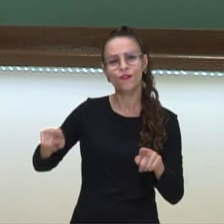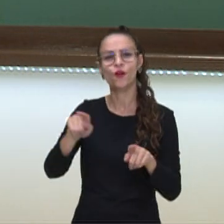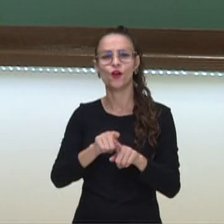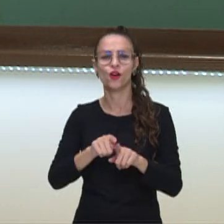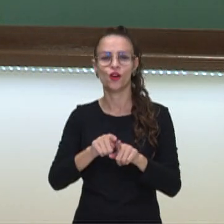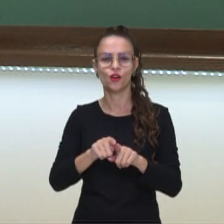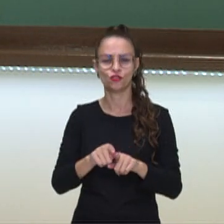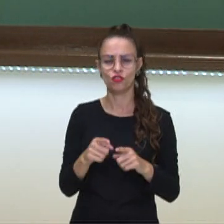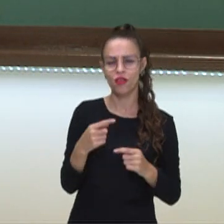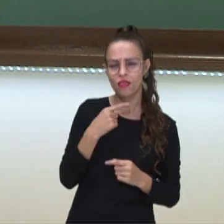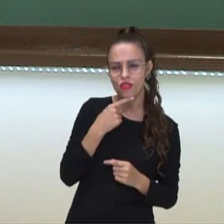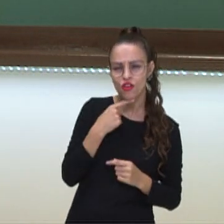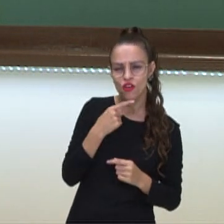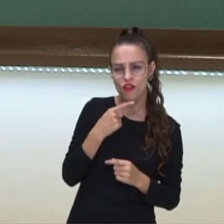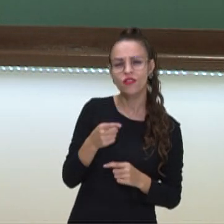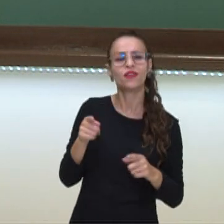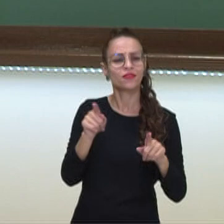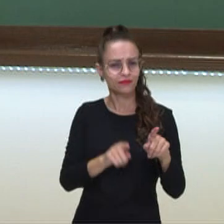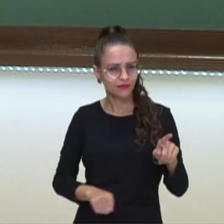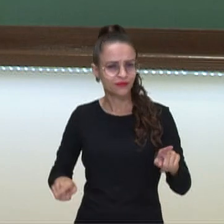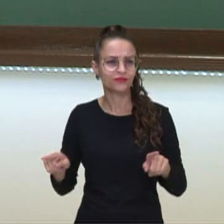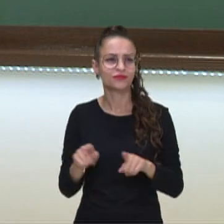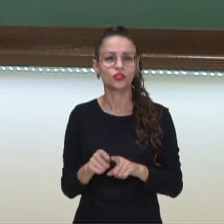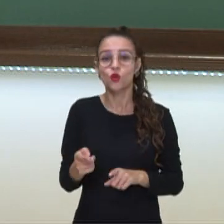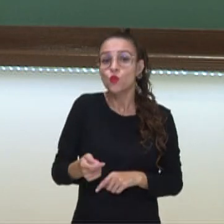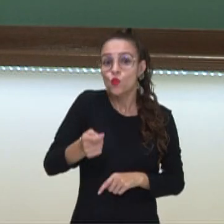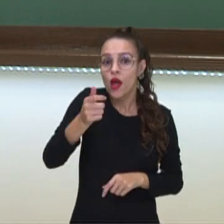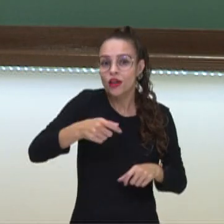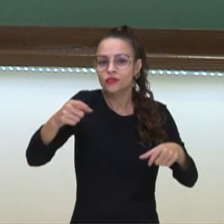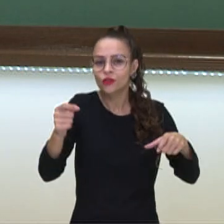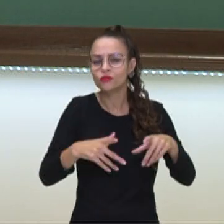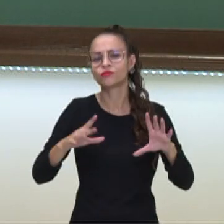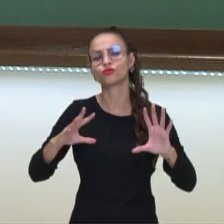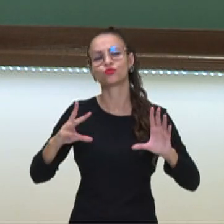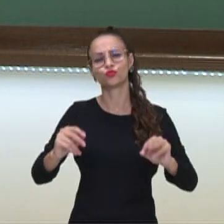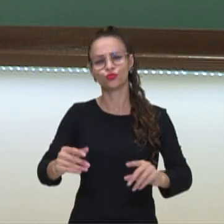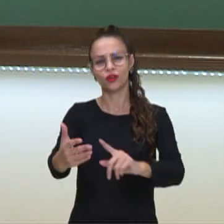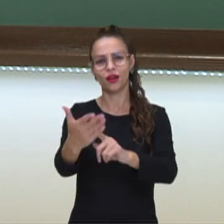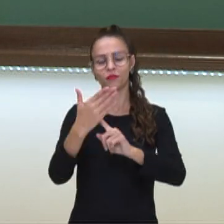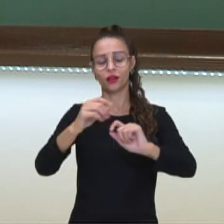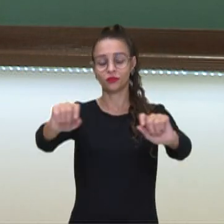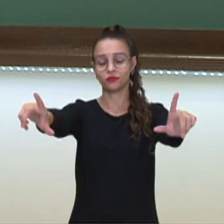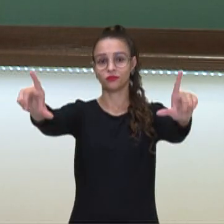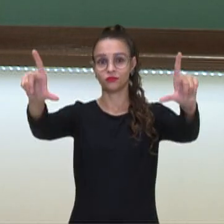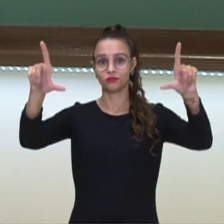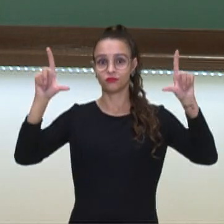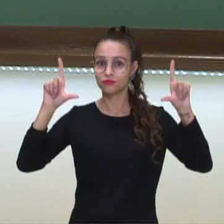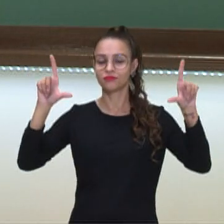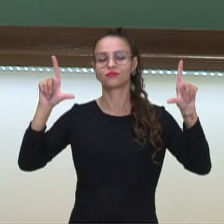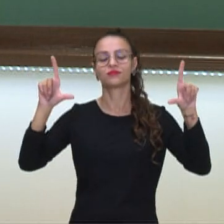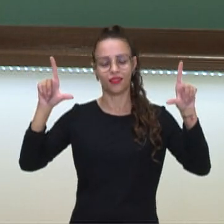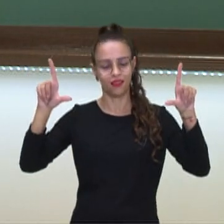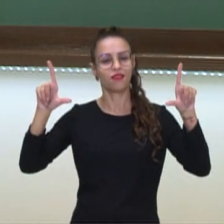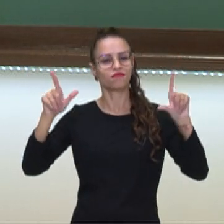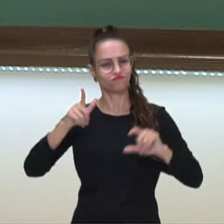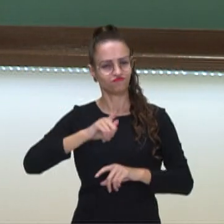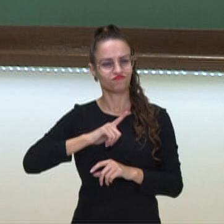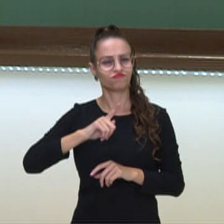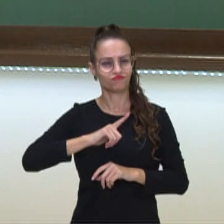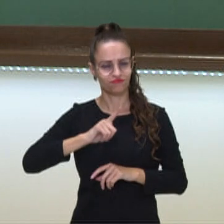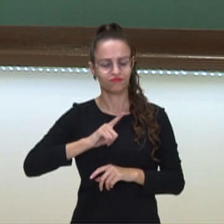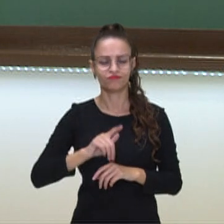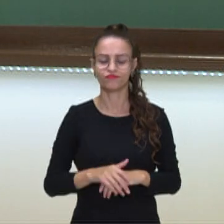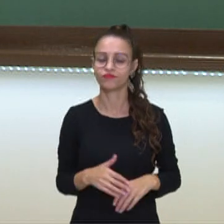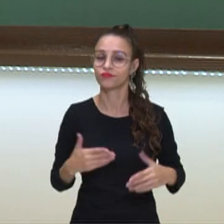lance duvidoso que aconteceu, daquele quase gol. Então tudo isso aparece na tela, nos telões dos